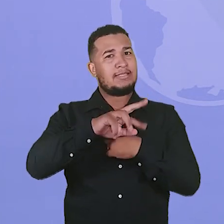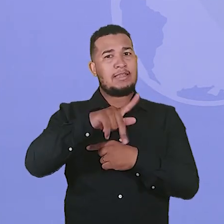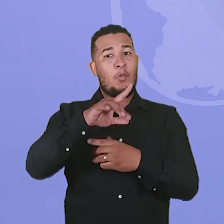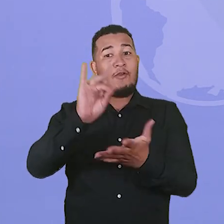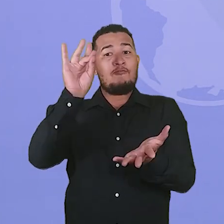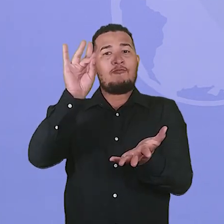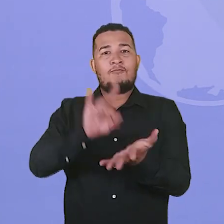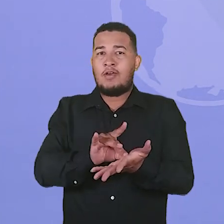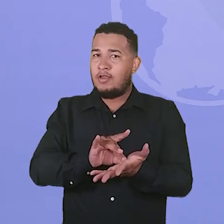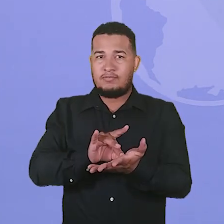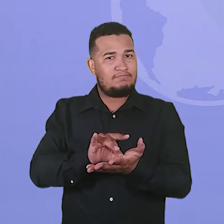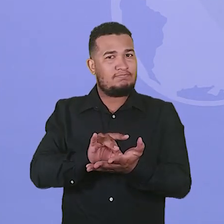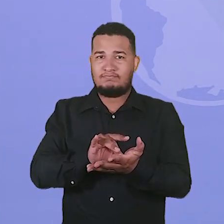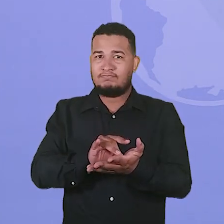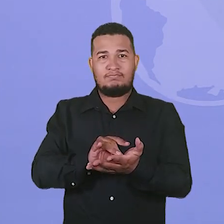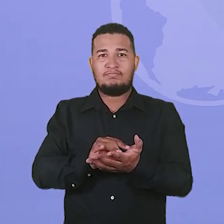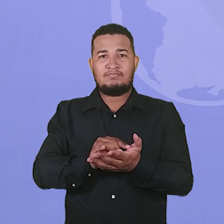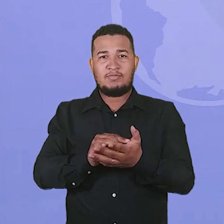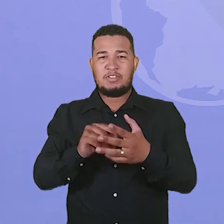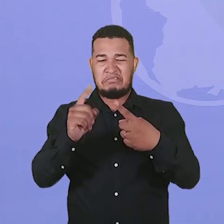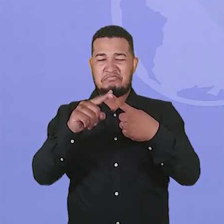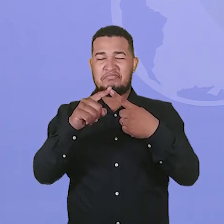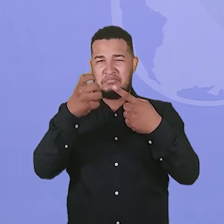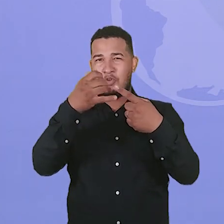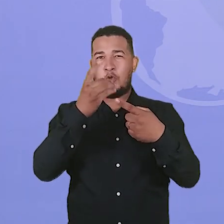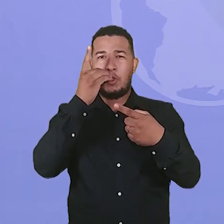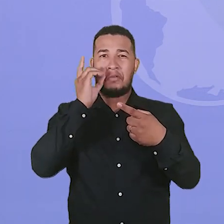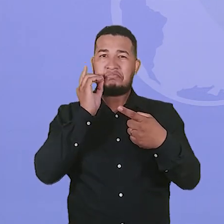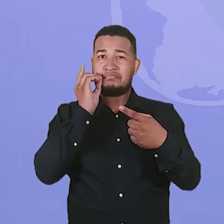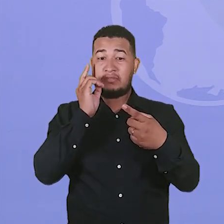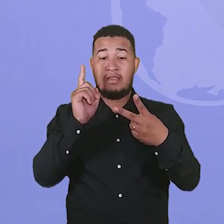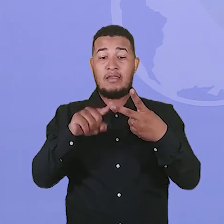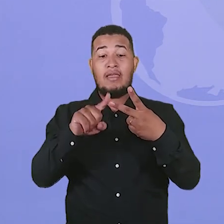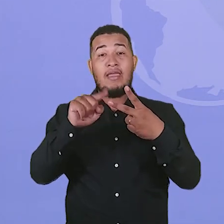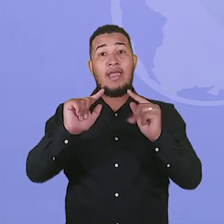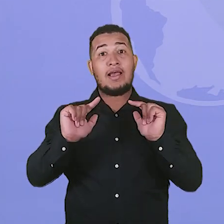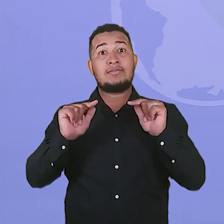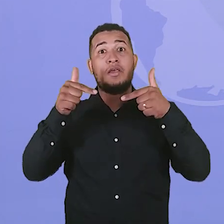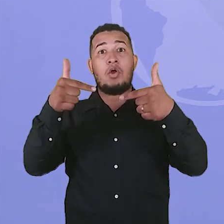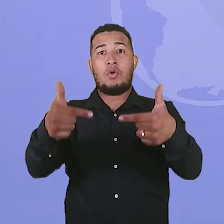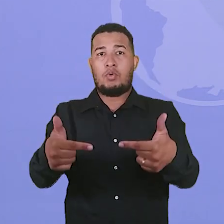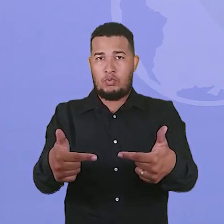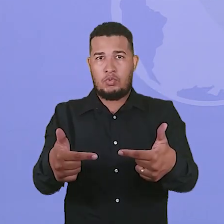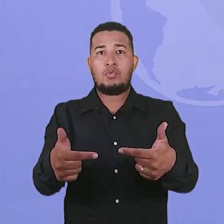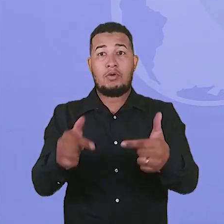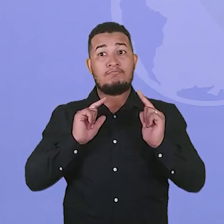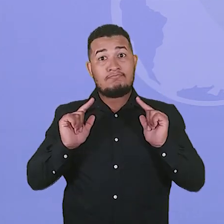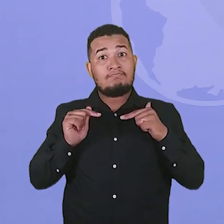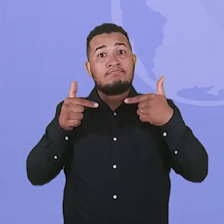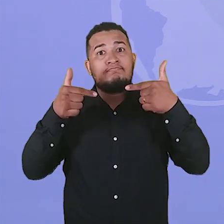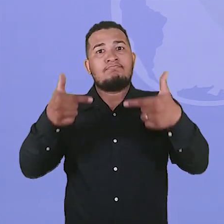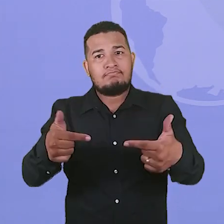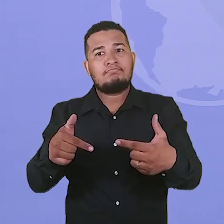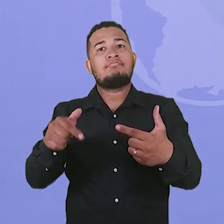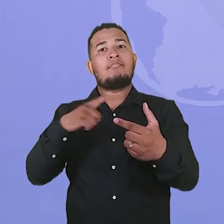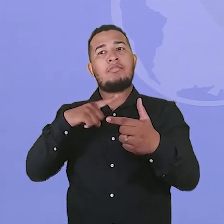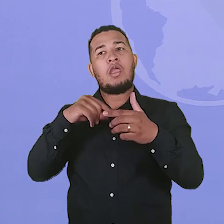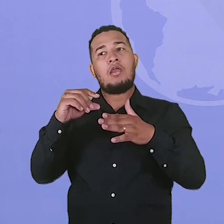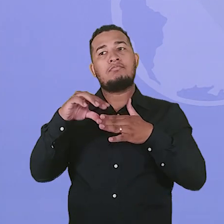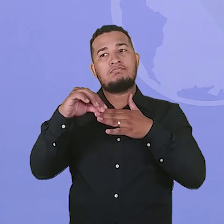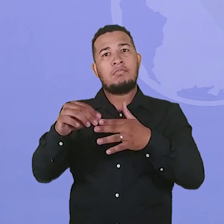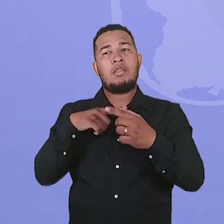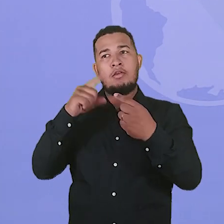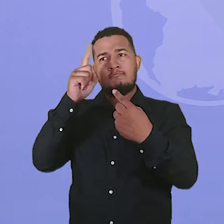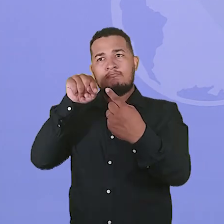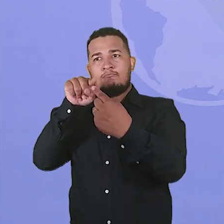fato social, como queria Durkheim, é a ação social. Essa ação que é